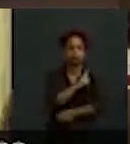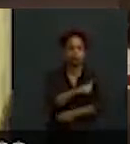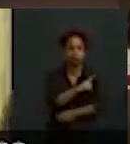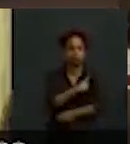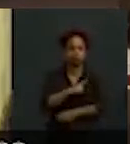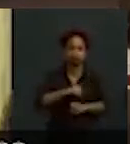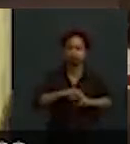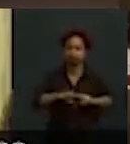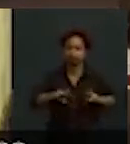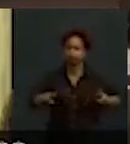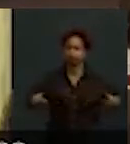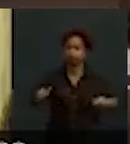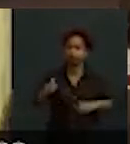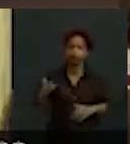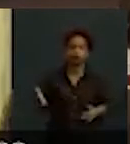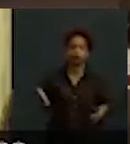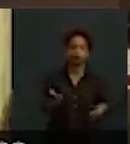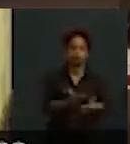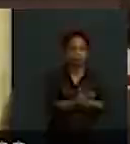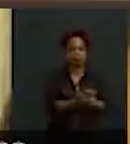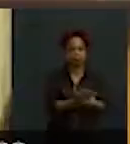dos milhares de processos